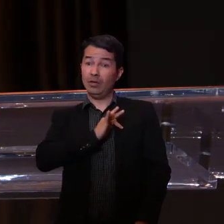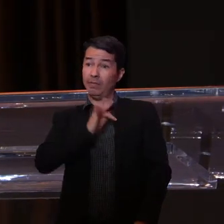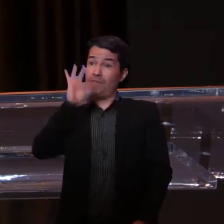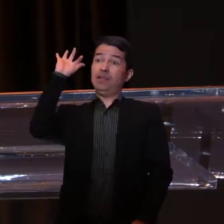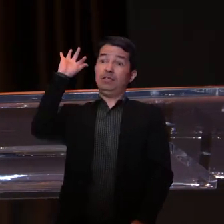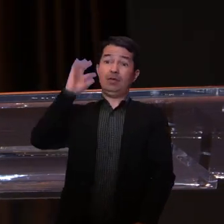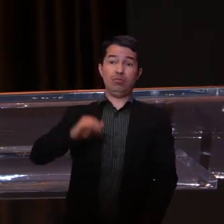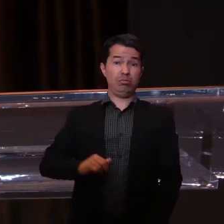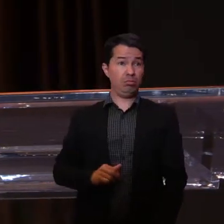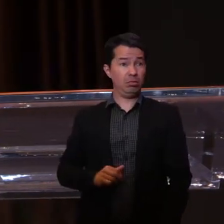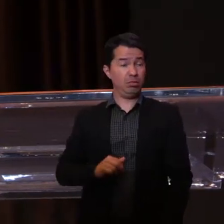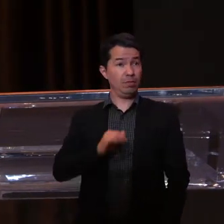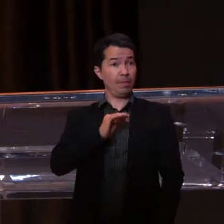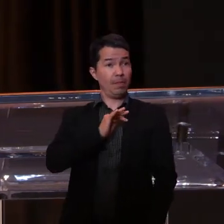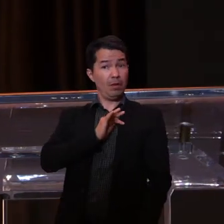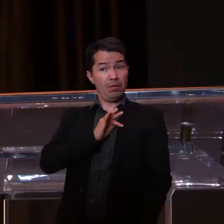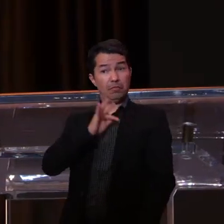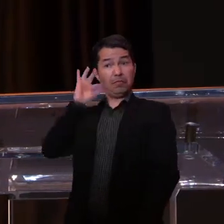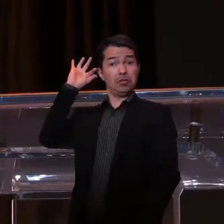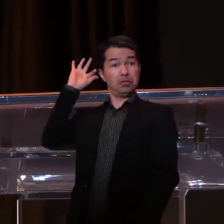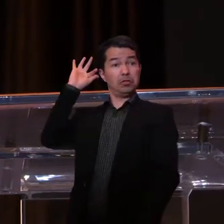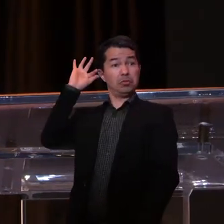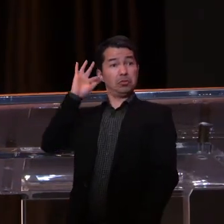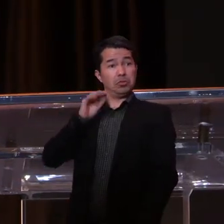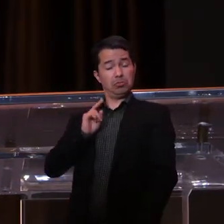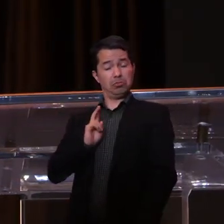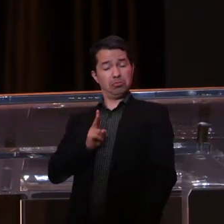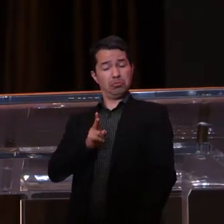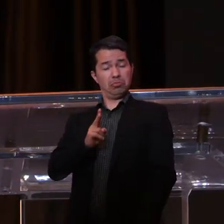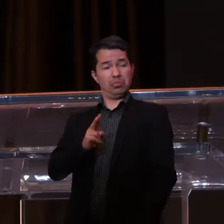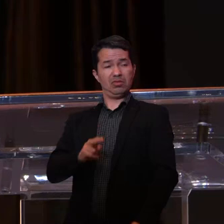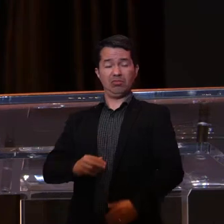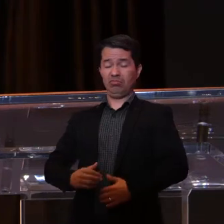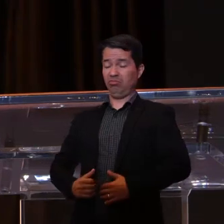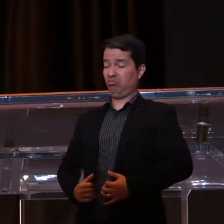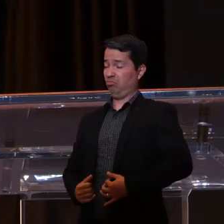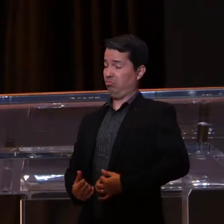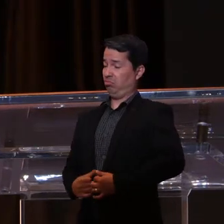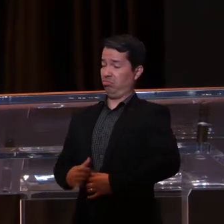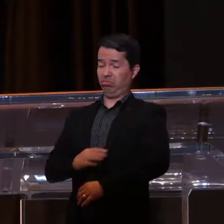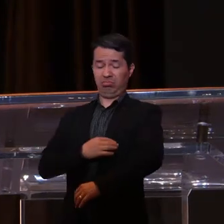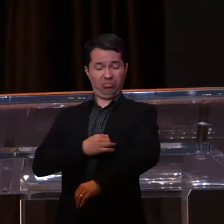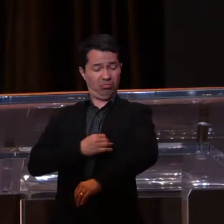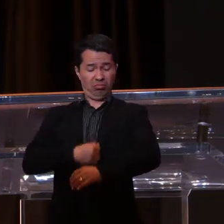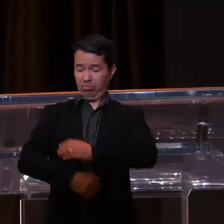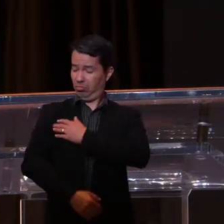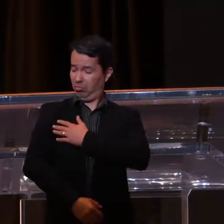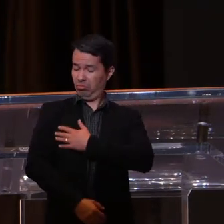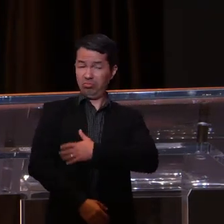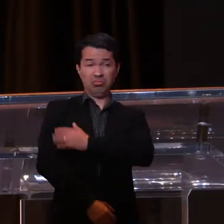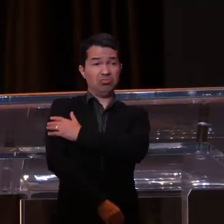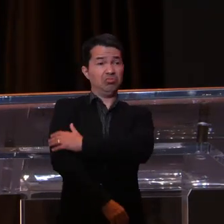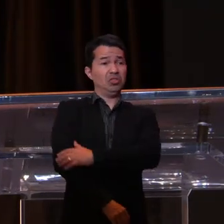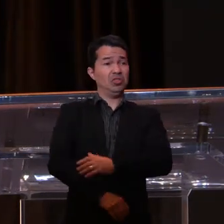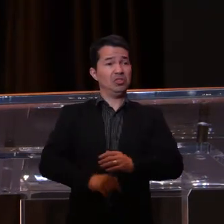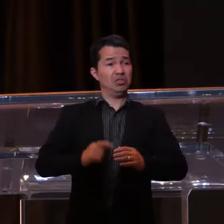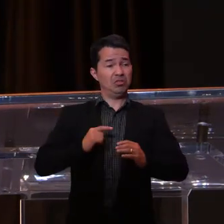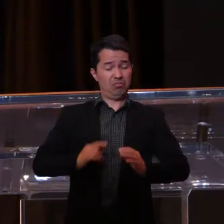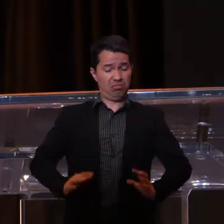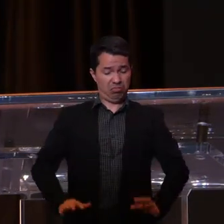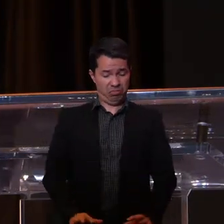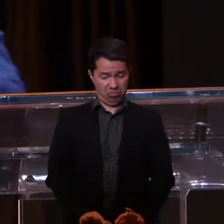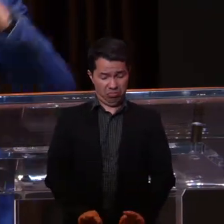seita. E você logo via um fariseu, porque eles usavam roupas especiais. O fariseu usava assim uma roupa com